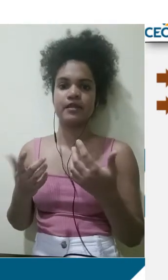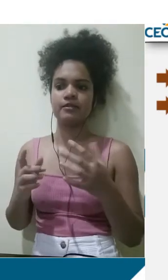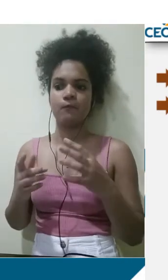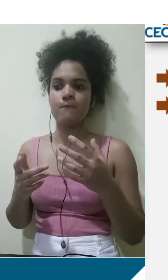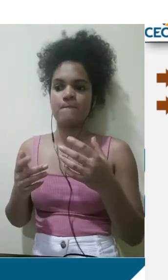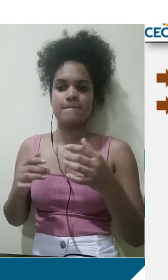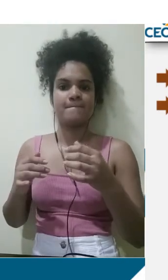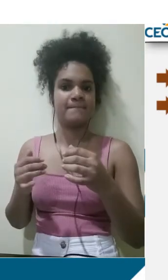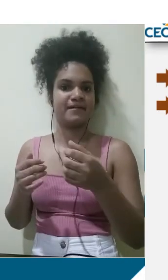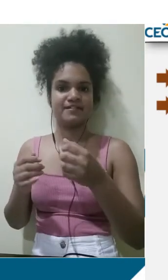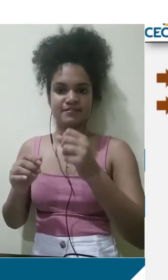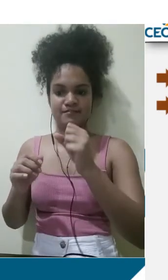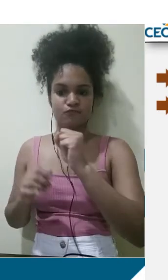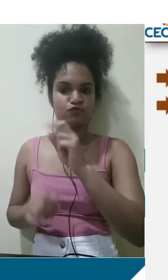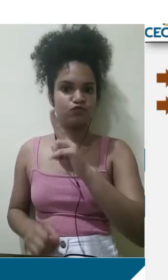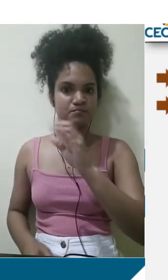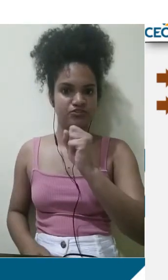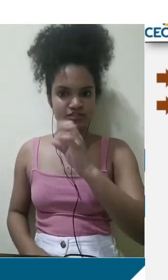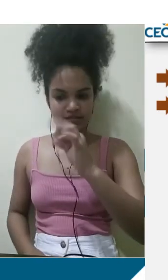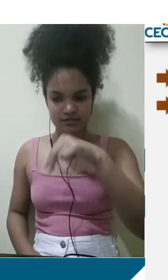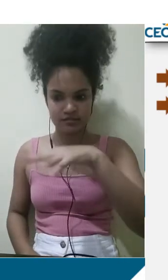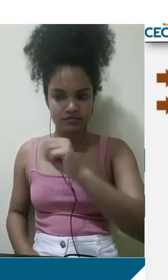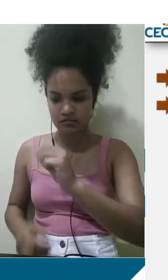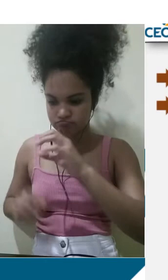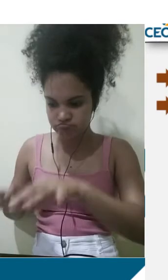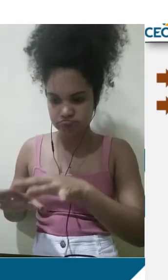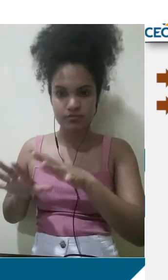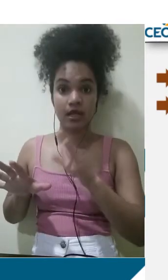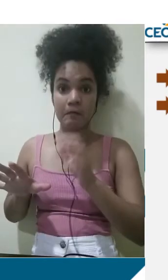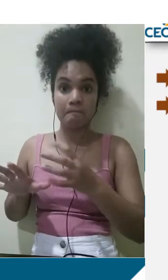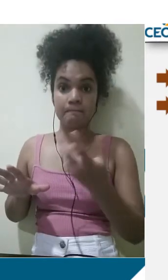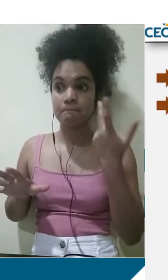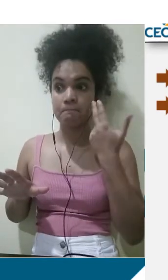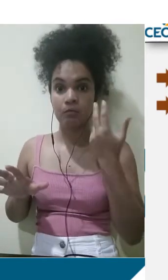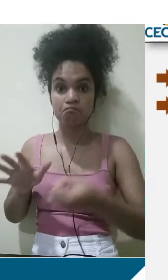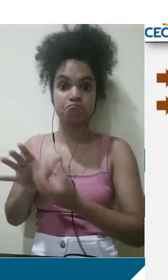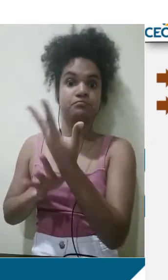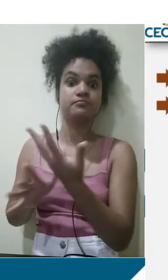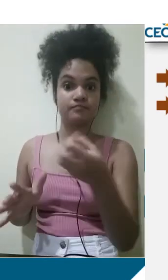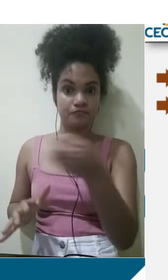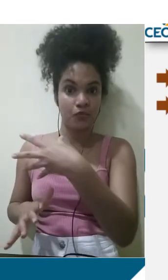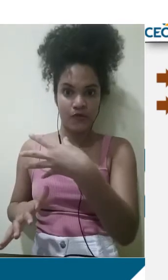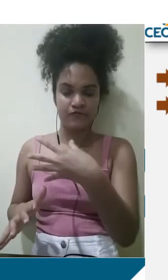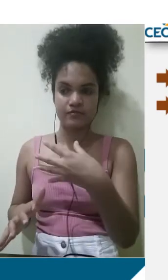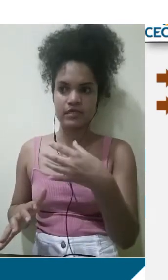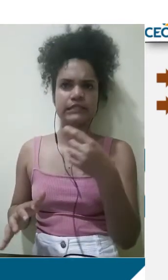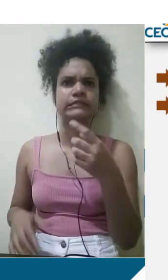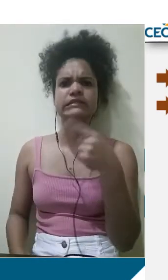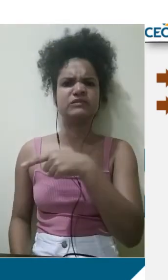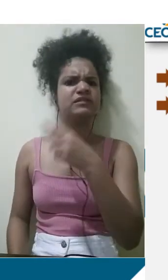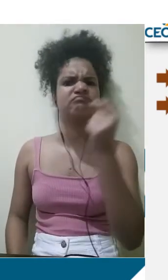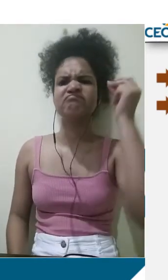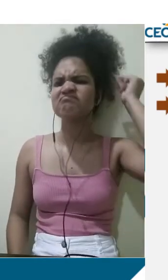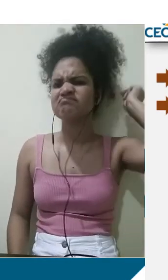inerente à matéria. A ideia de que a vida pode surgir espontaneamente da matéria orgânica é uma